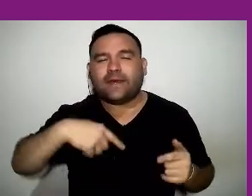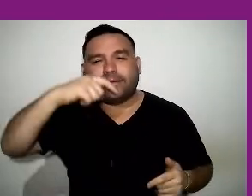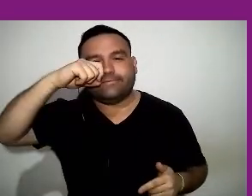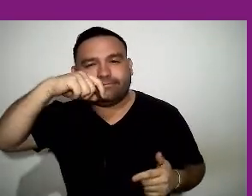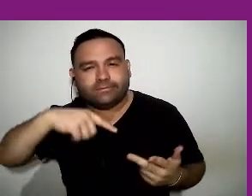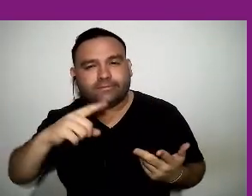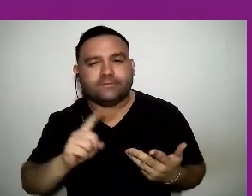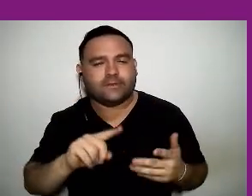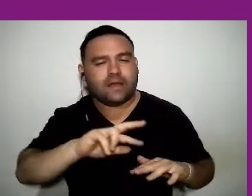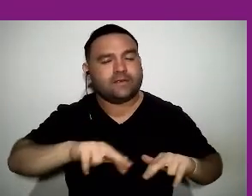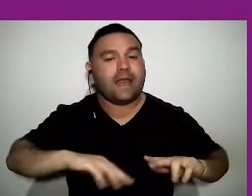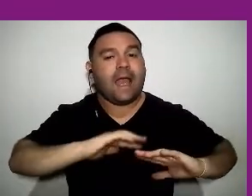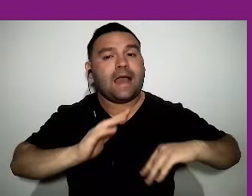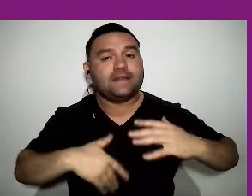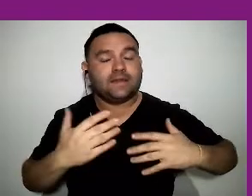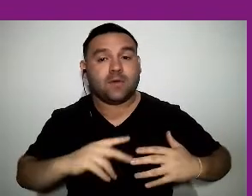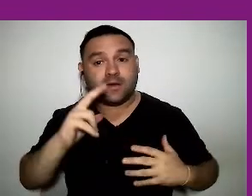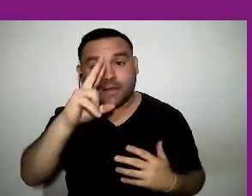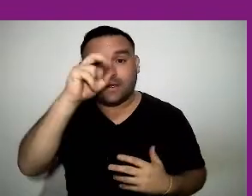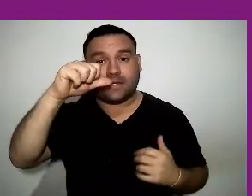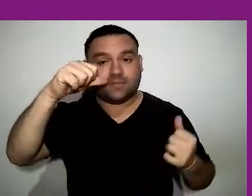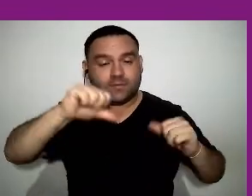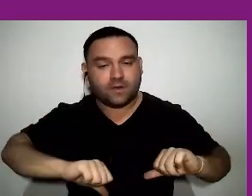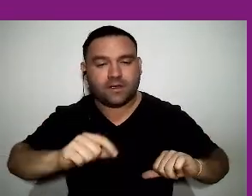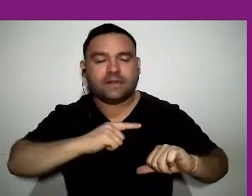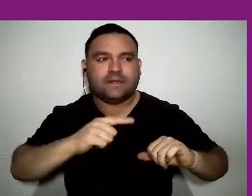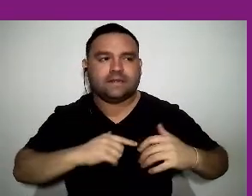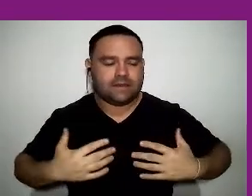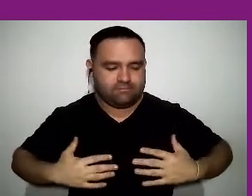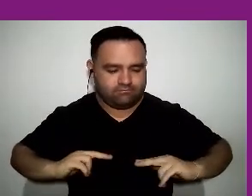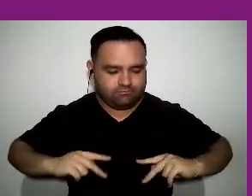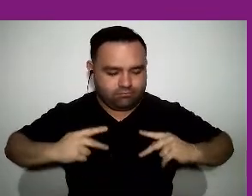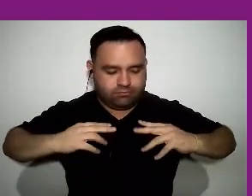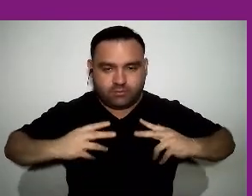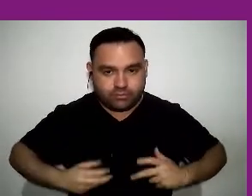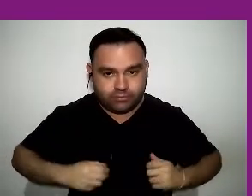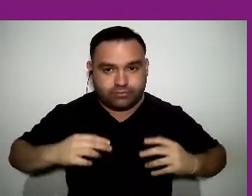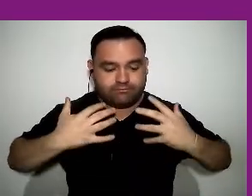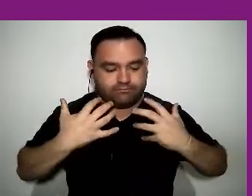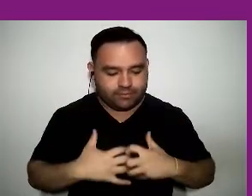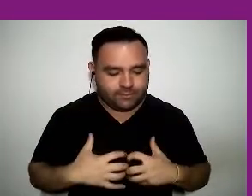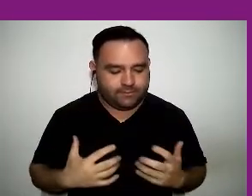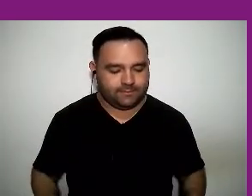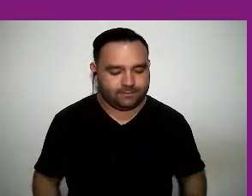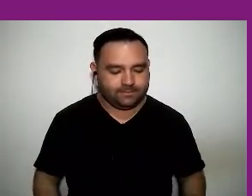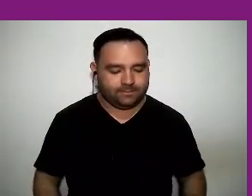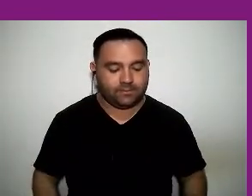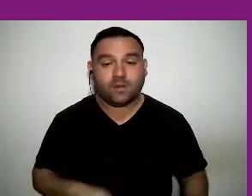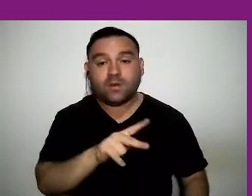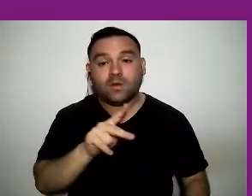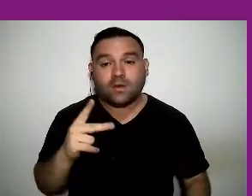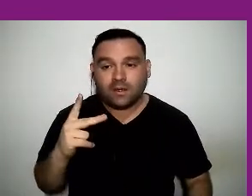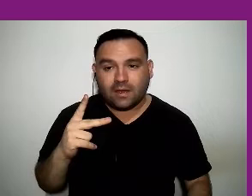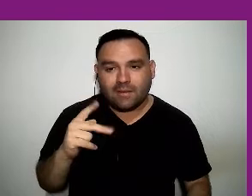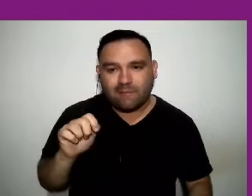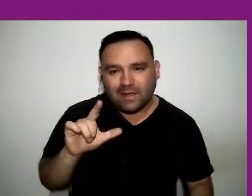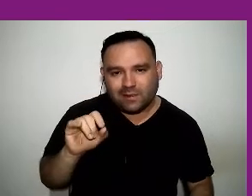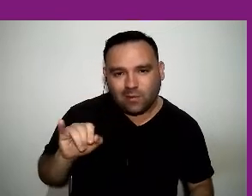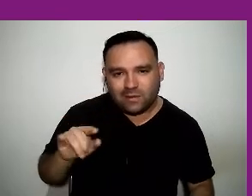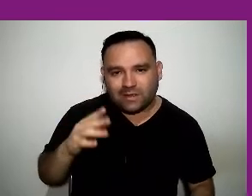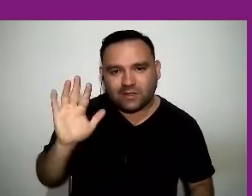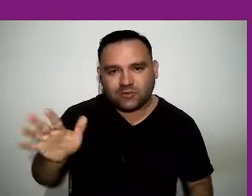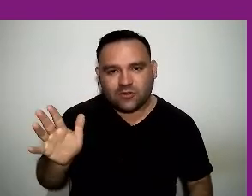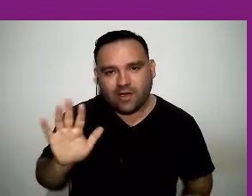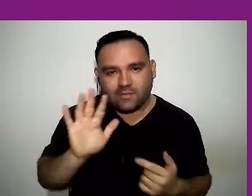secreção, edema, e depois um quadro mais grave, com edema e consolidação. O professor Pelosi já